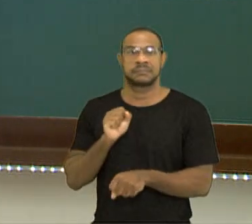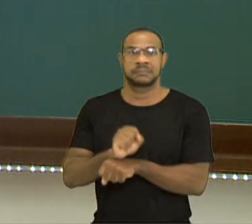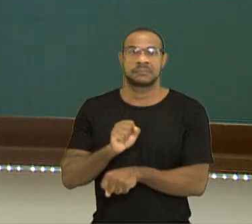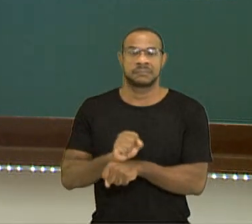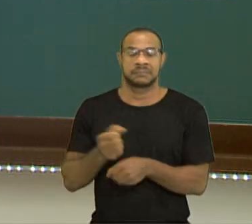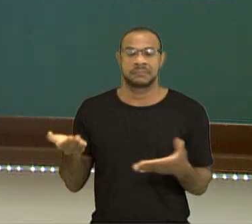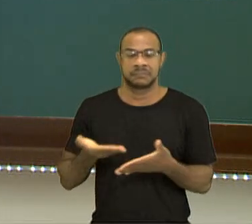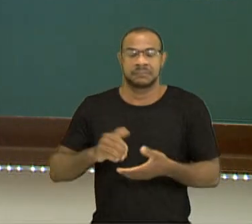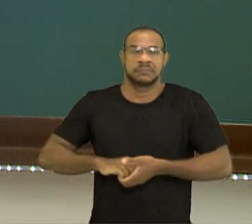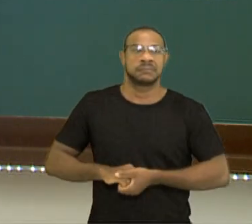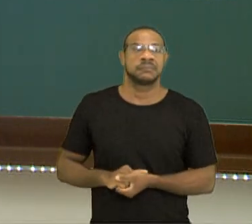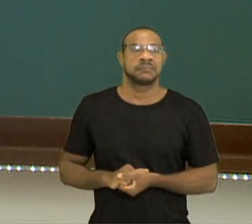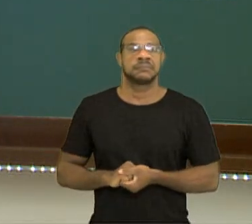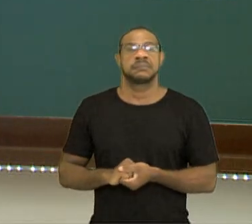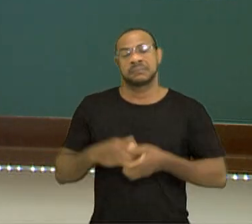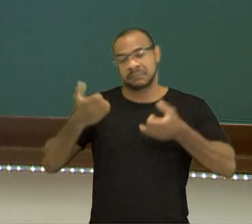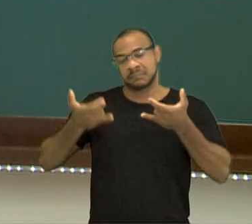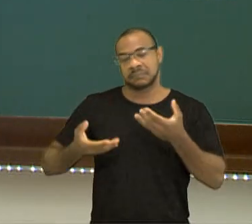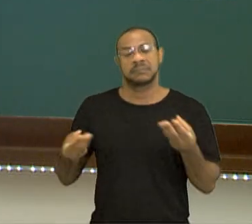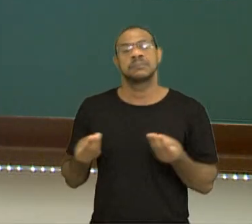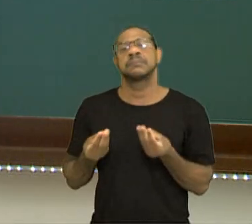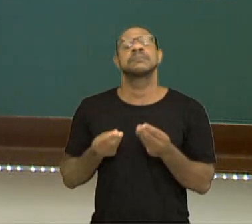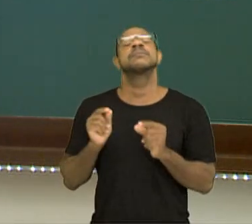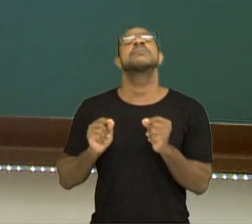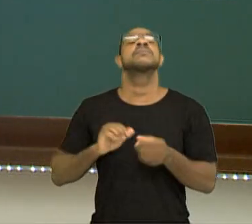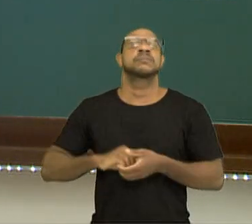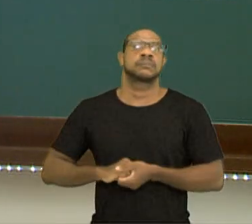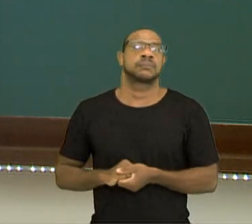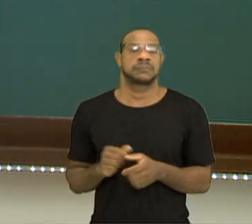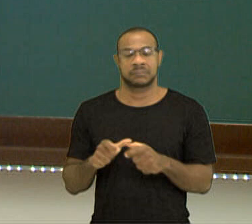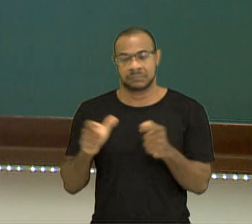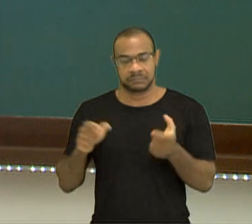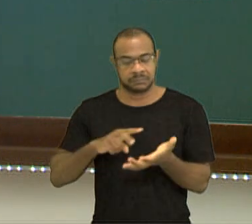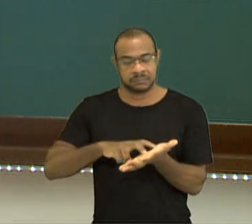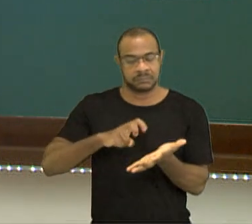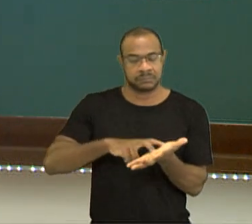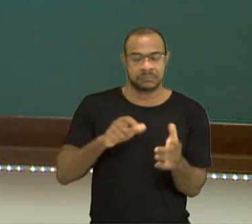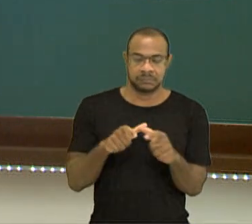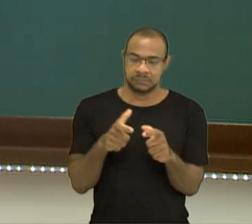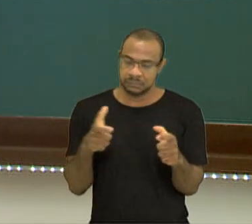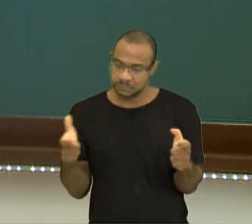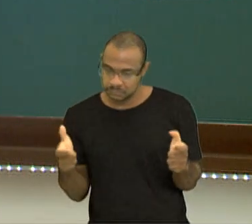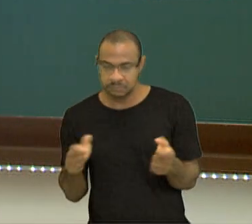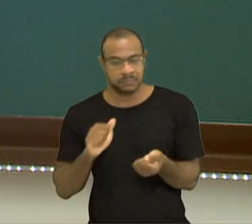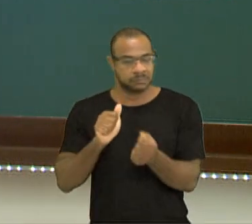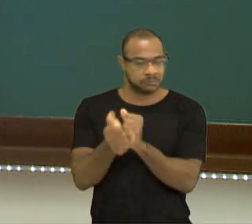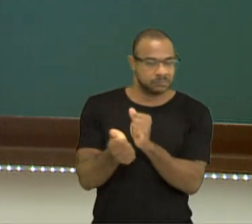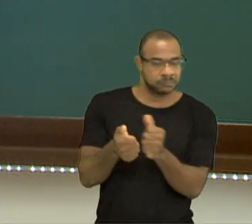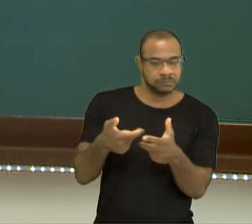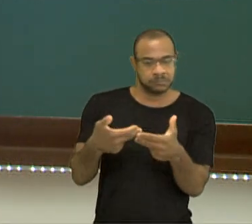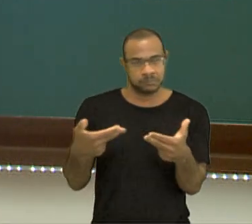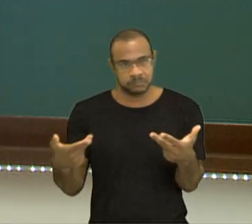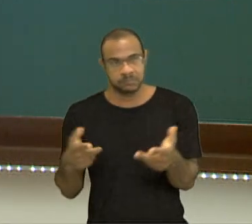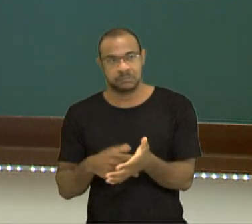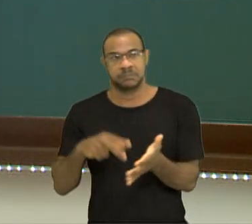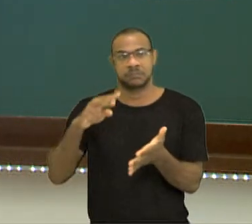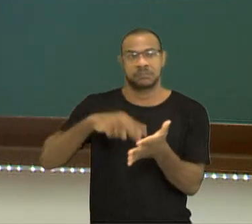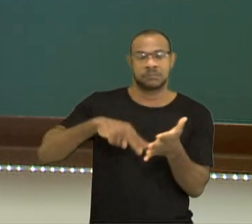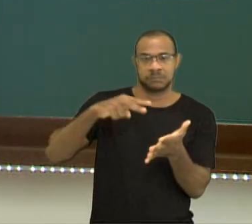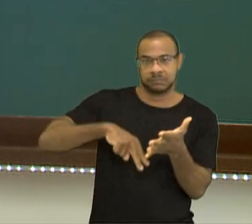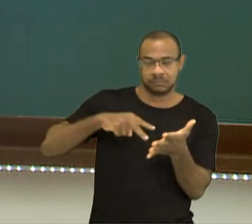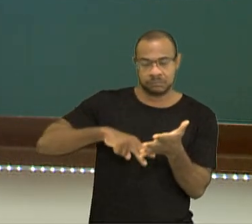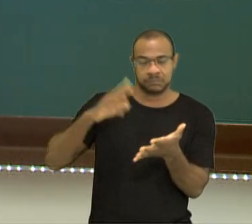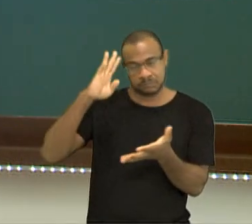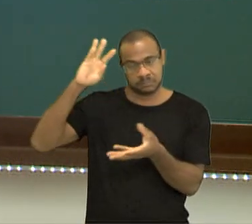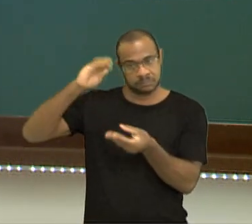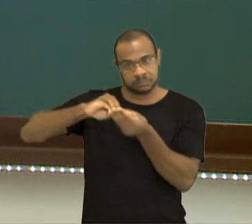O que a gente conversou hoje? Né? Ampliamos o nosso vocabulário referente aos esportes, fizemos leitura e interpretação de texto